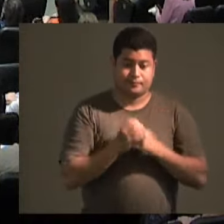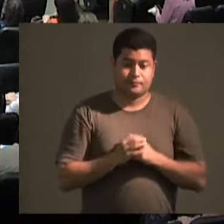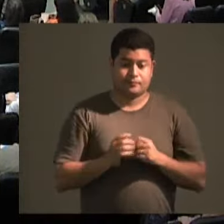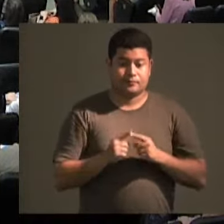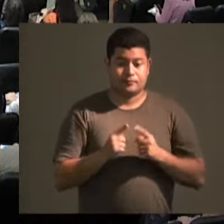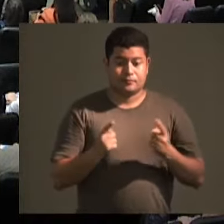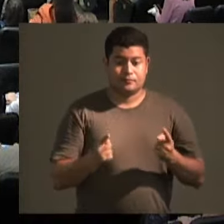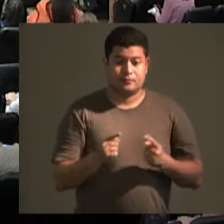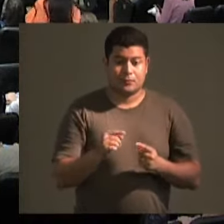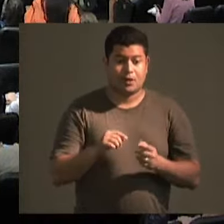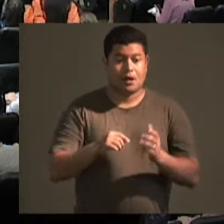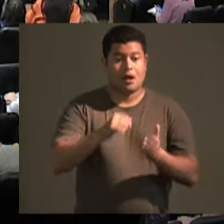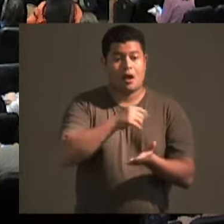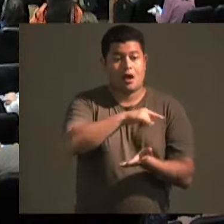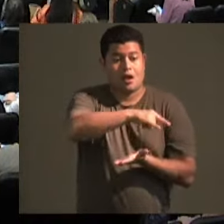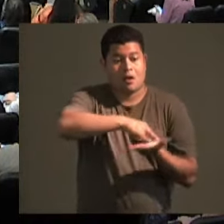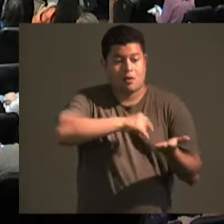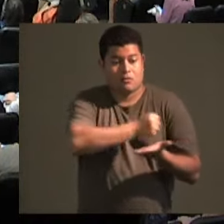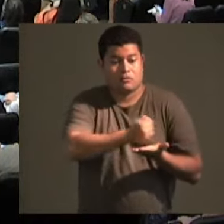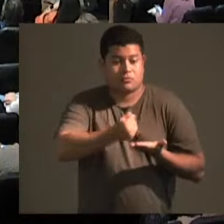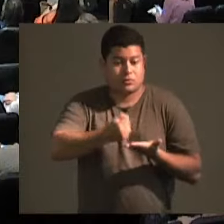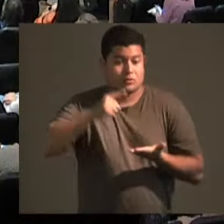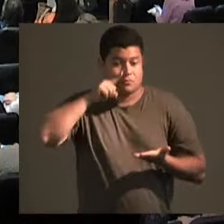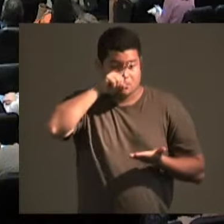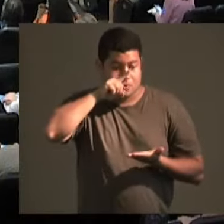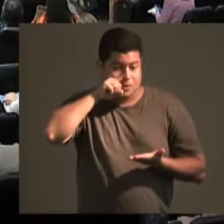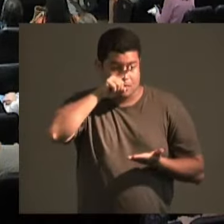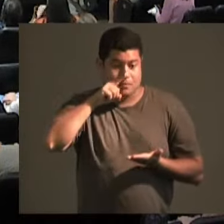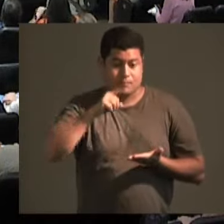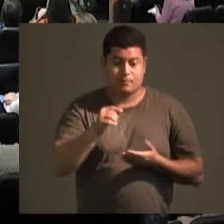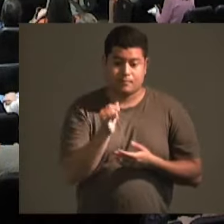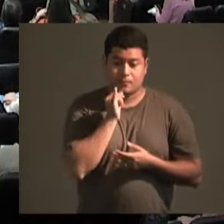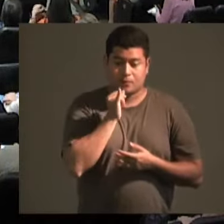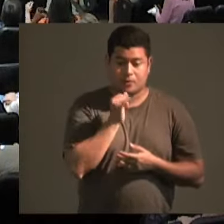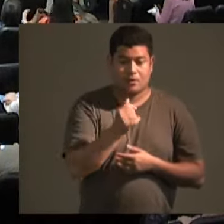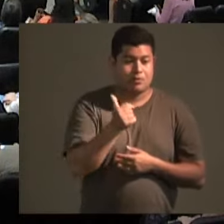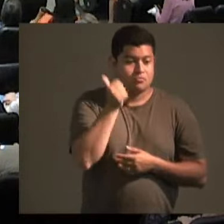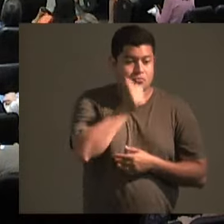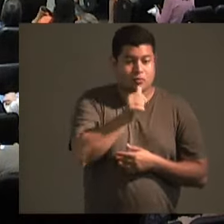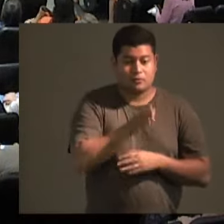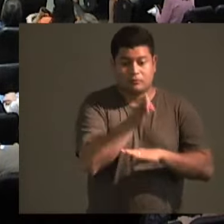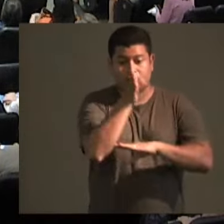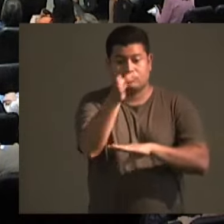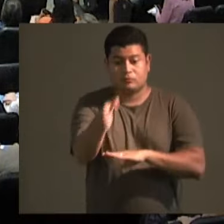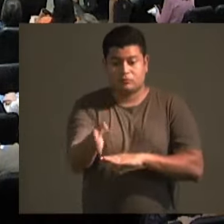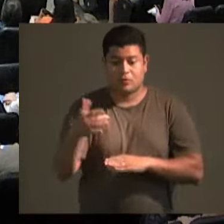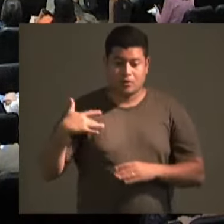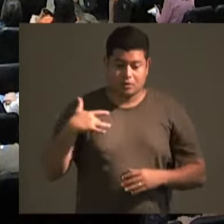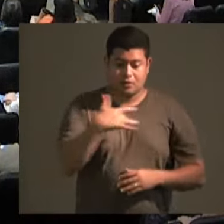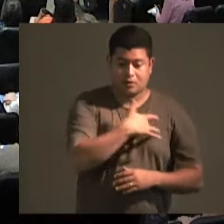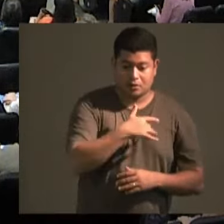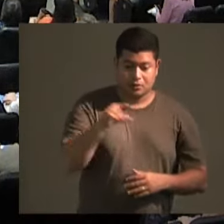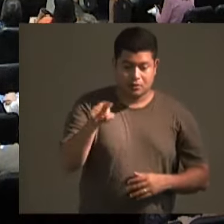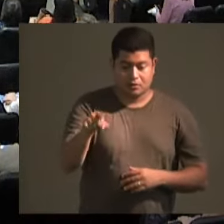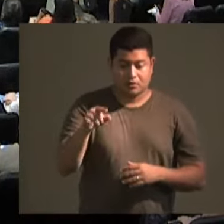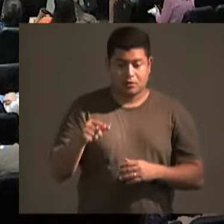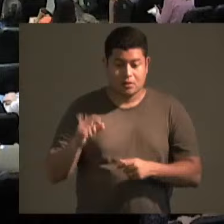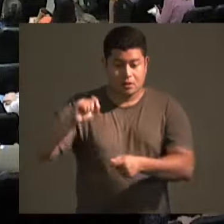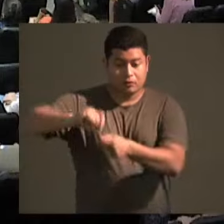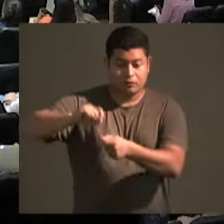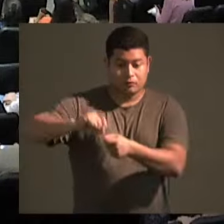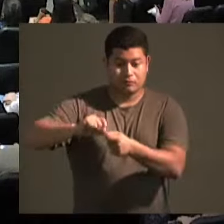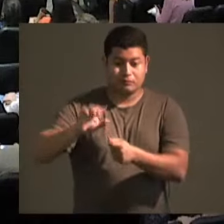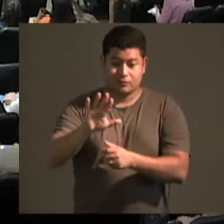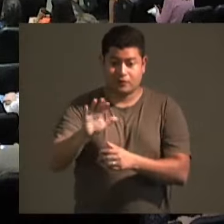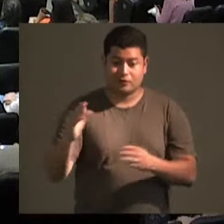do formulário de risco, que é feito quando a mulher vai no setor de saúde, e é feito lá, normalmente ele não